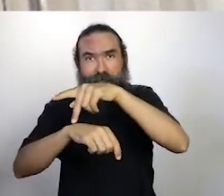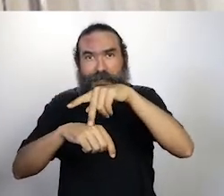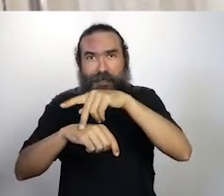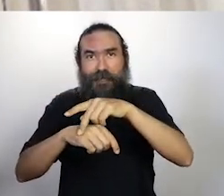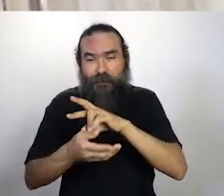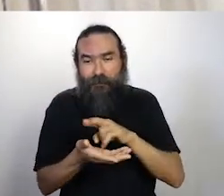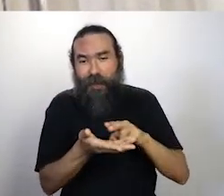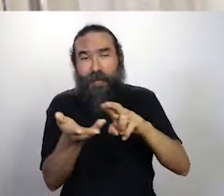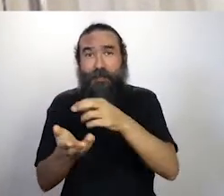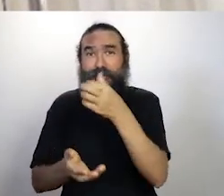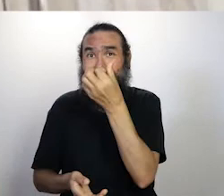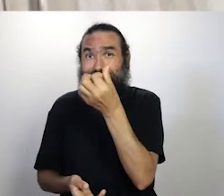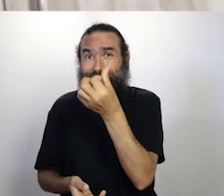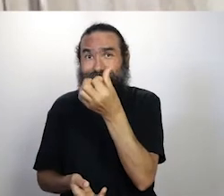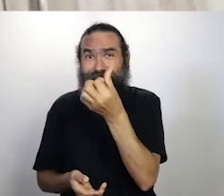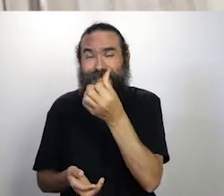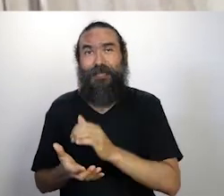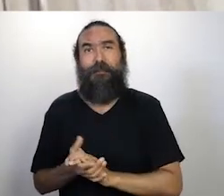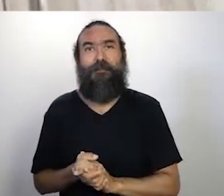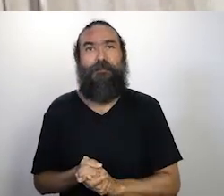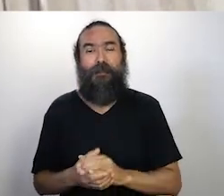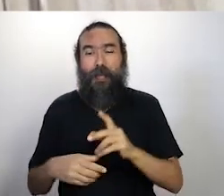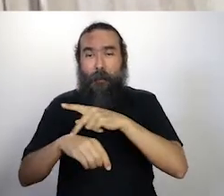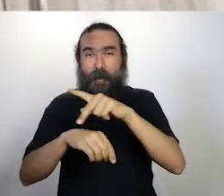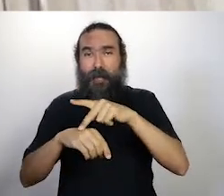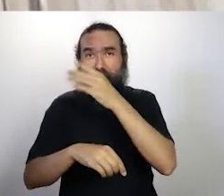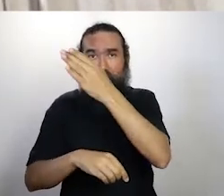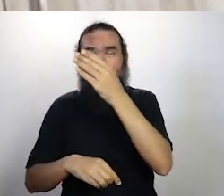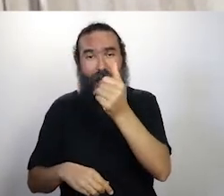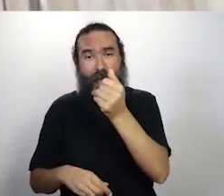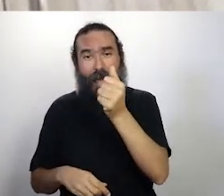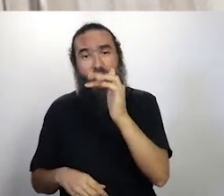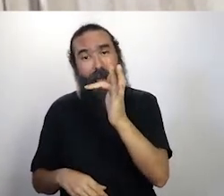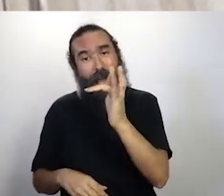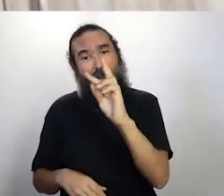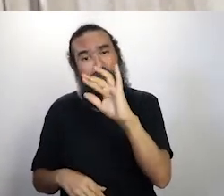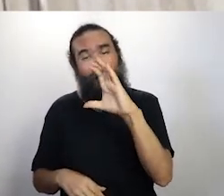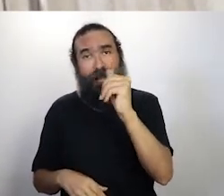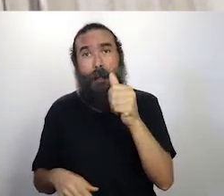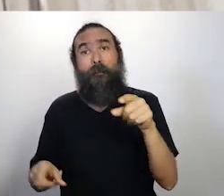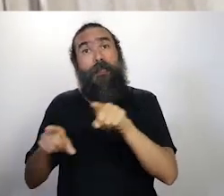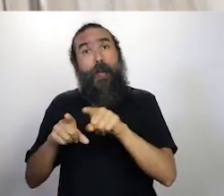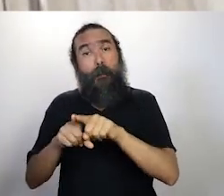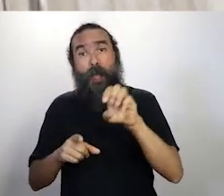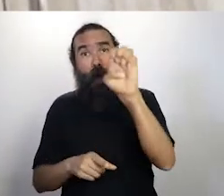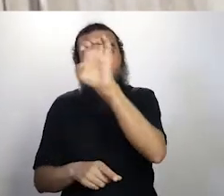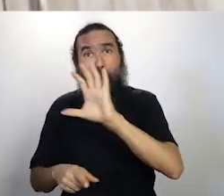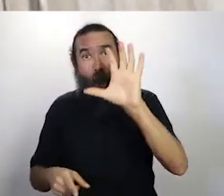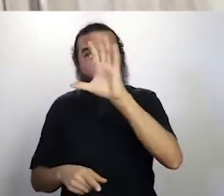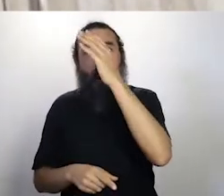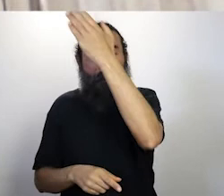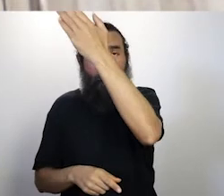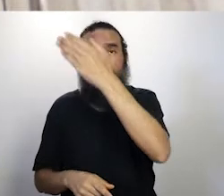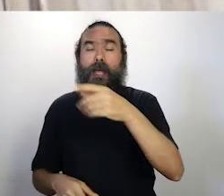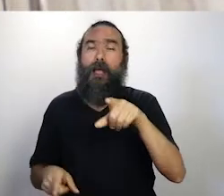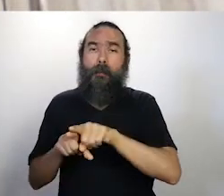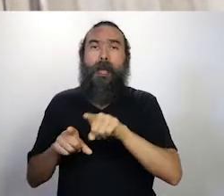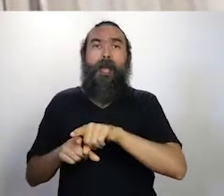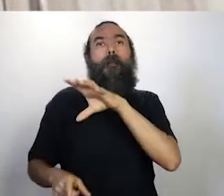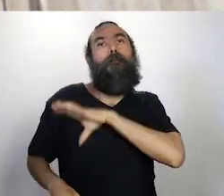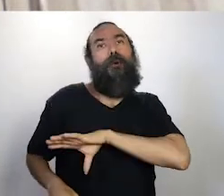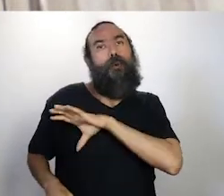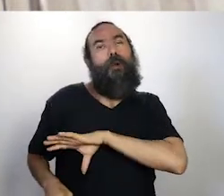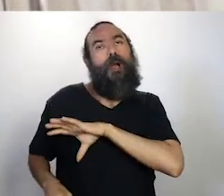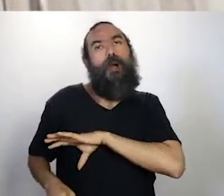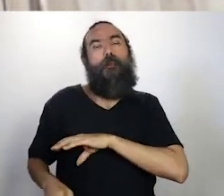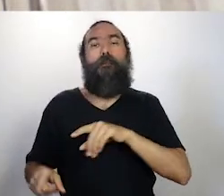países africanos, na Europa, Portugal, nas Américas, o Brasil. E, bom, tem 5 anos que eu trabalho com